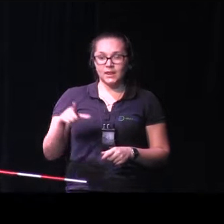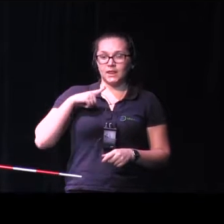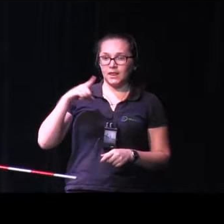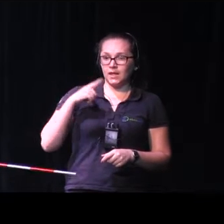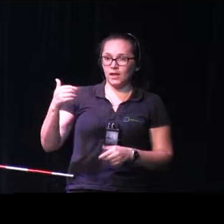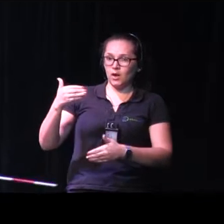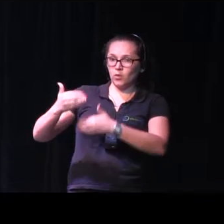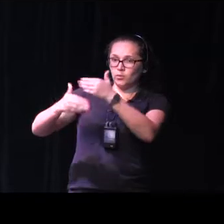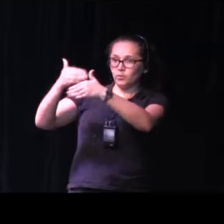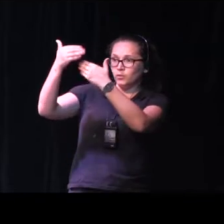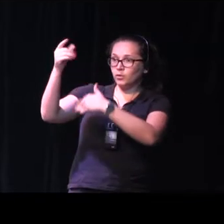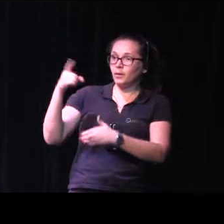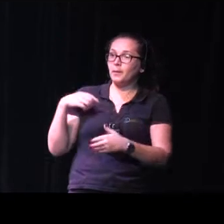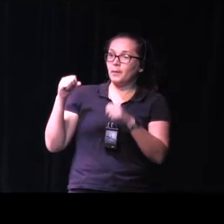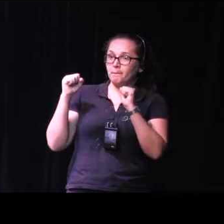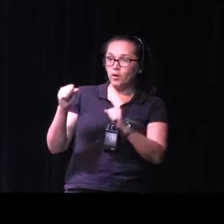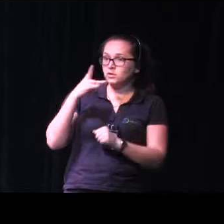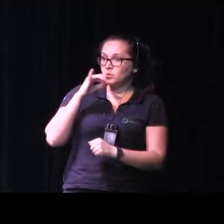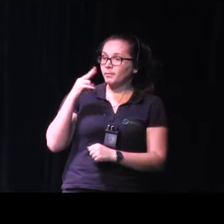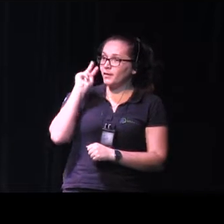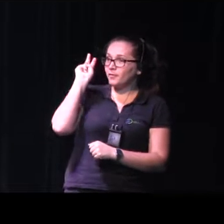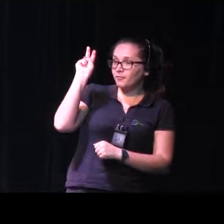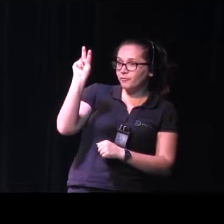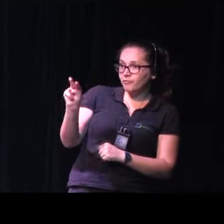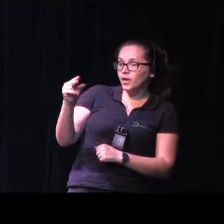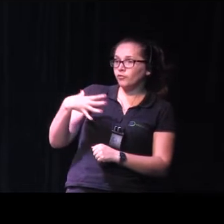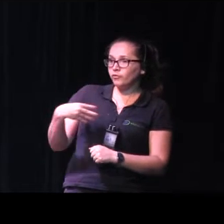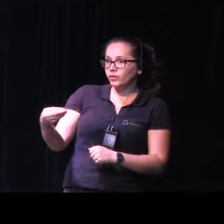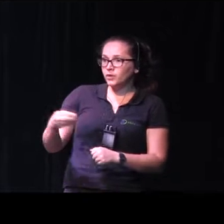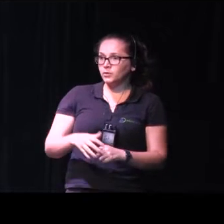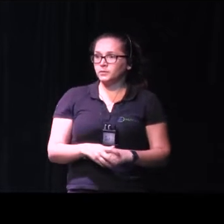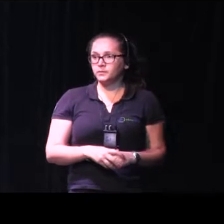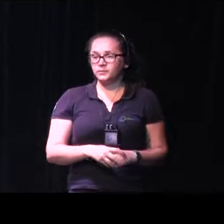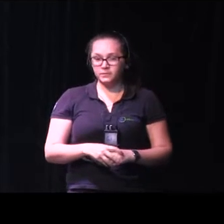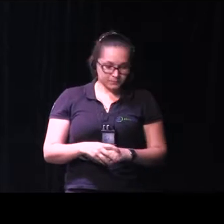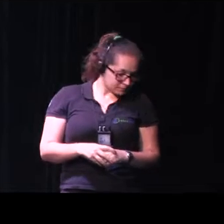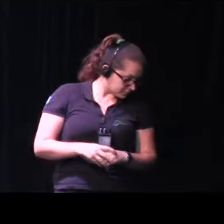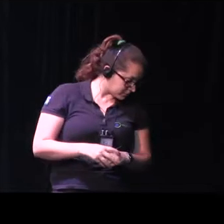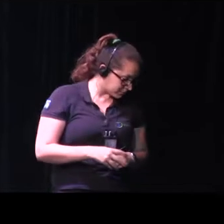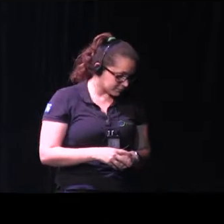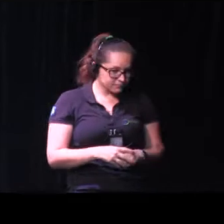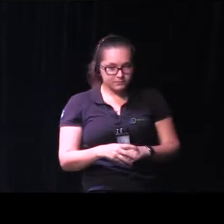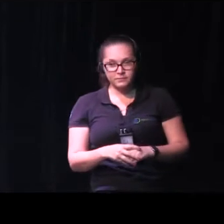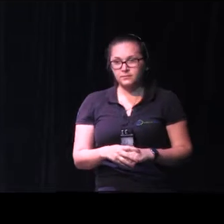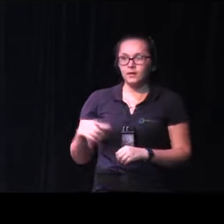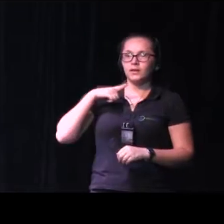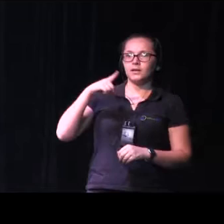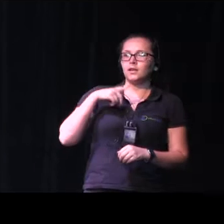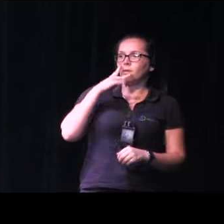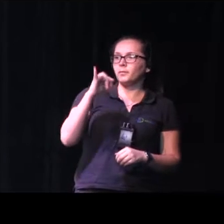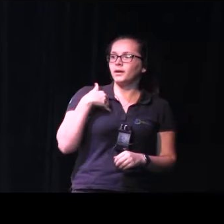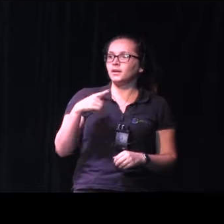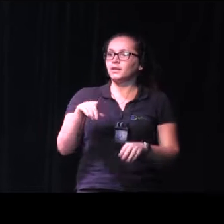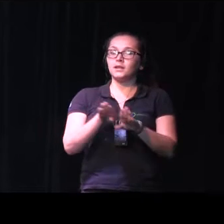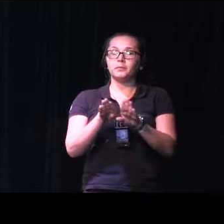dali. Então vejam, aqui você tem um muro inclinado para que o pai possa observar